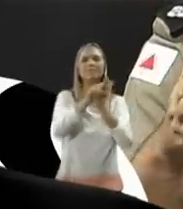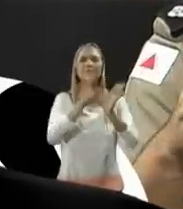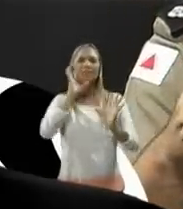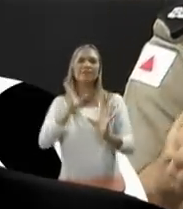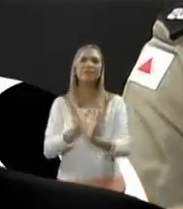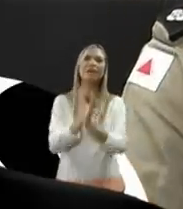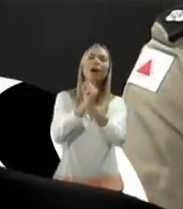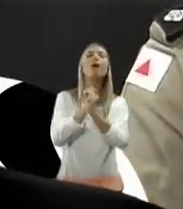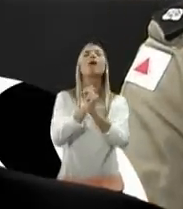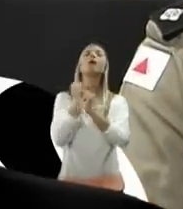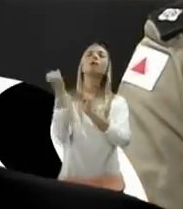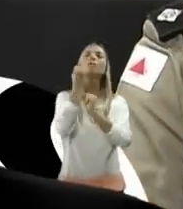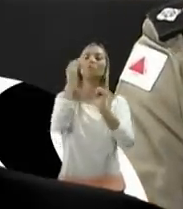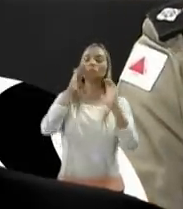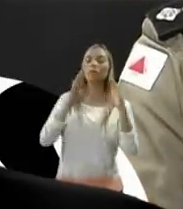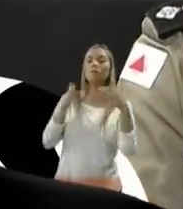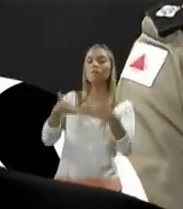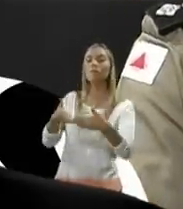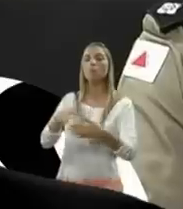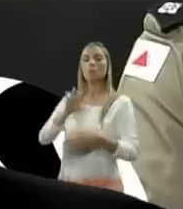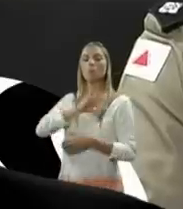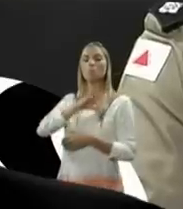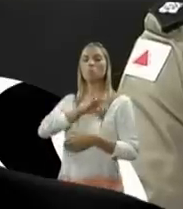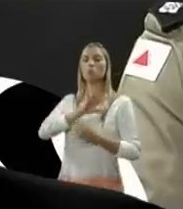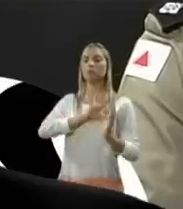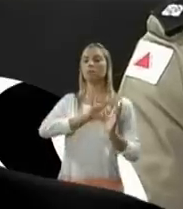para onde vai ser empregado o policiamento.